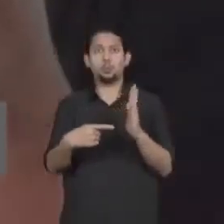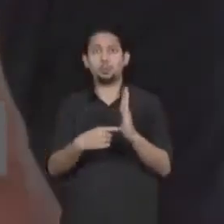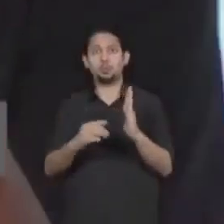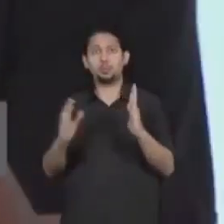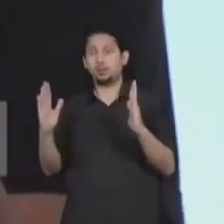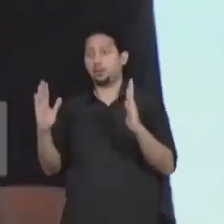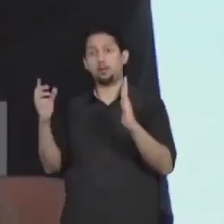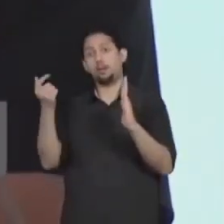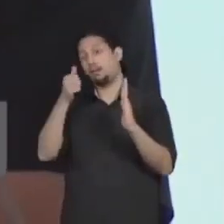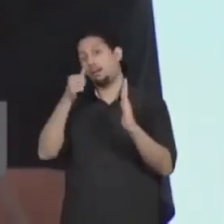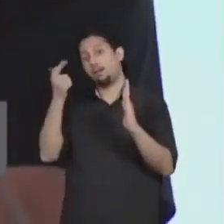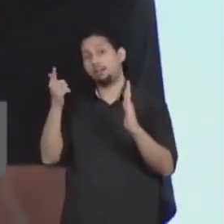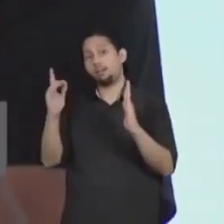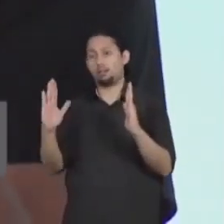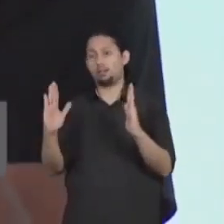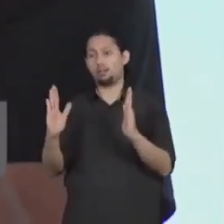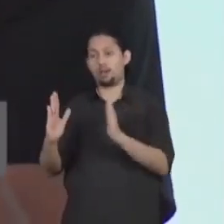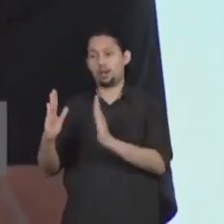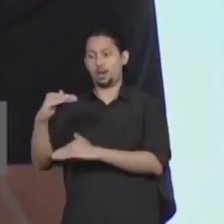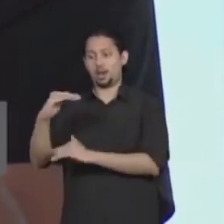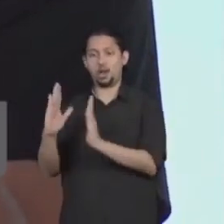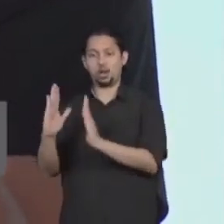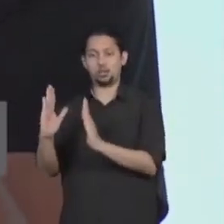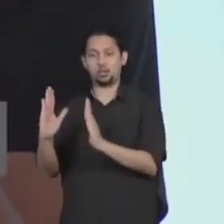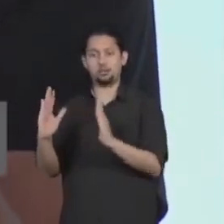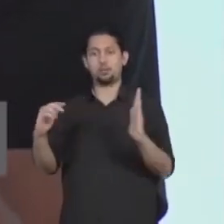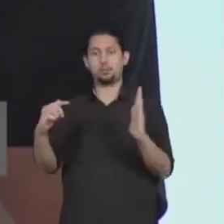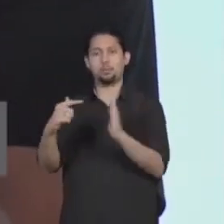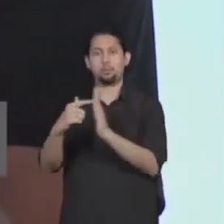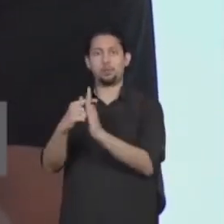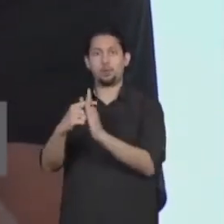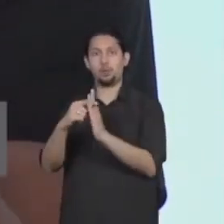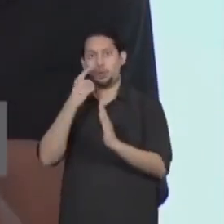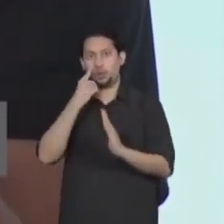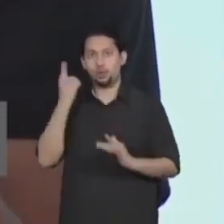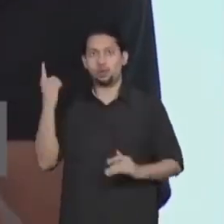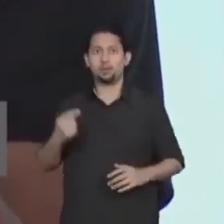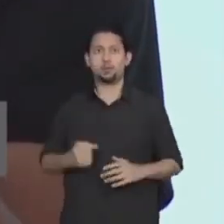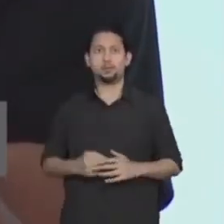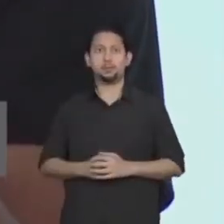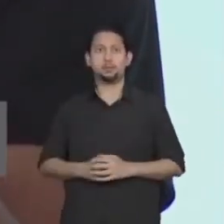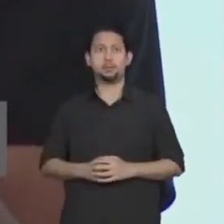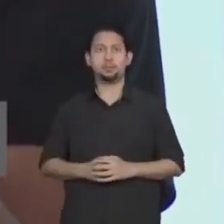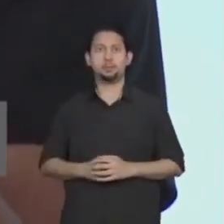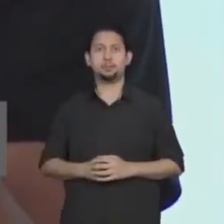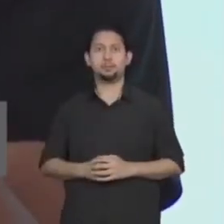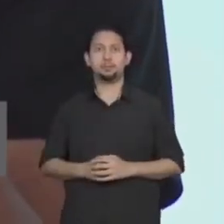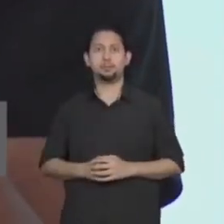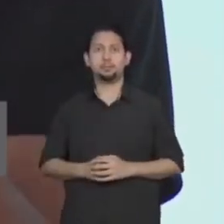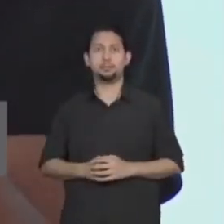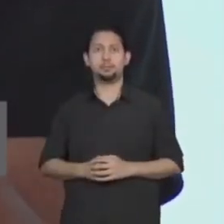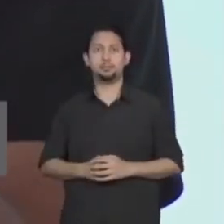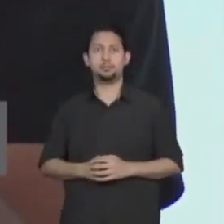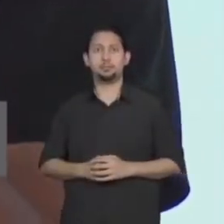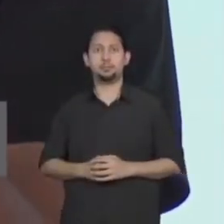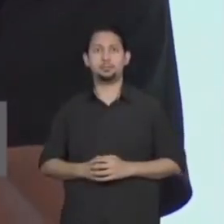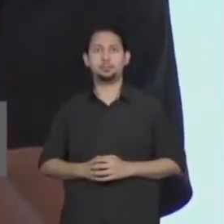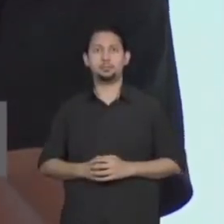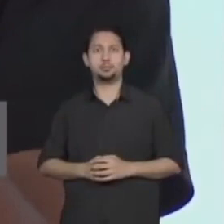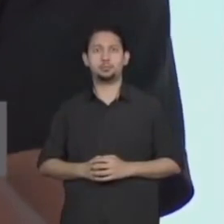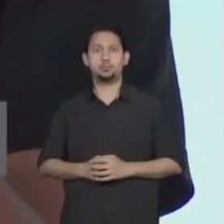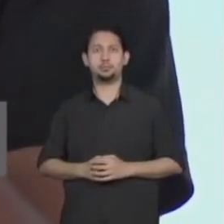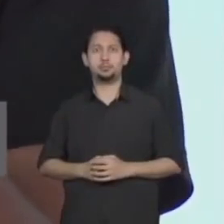de redução que a gente já fez, com as polias. Então você vai encaixar aqui, ó, uma pecinha aqui,